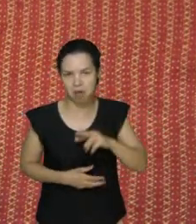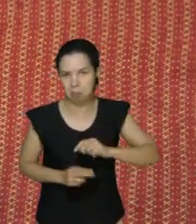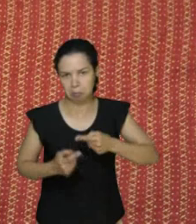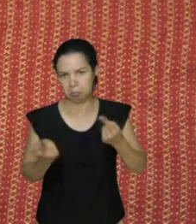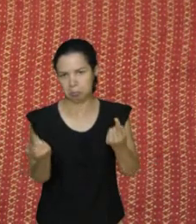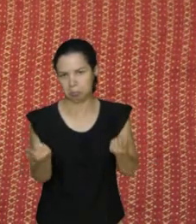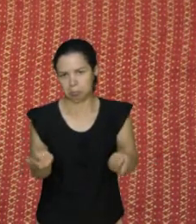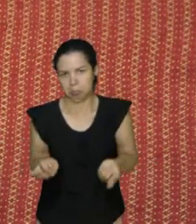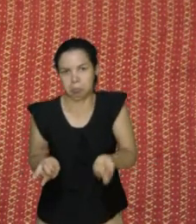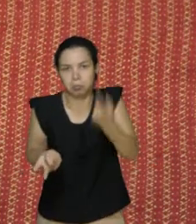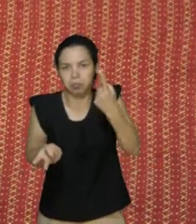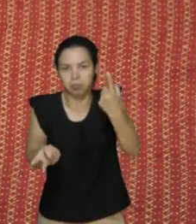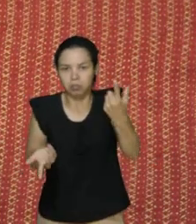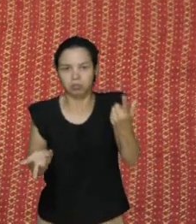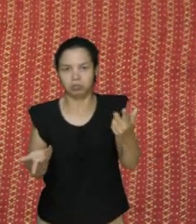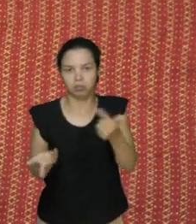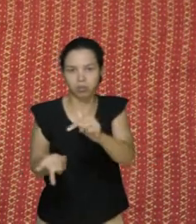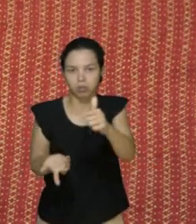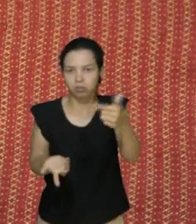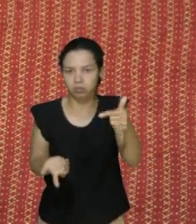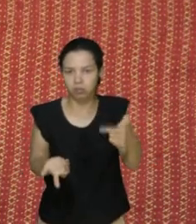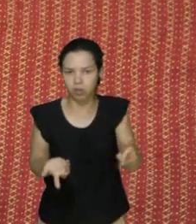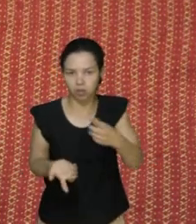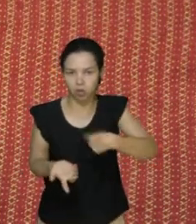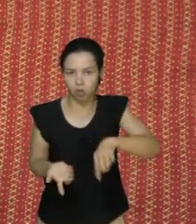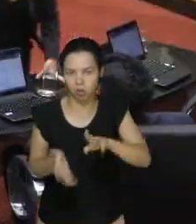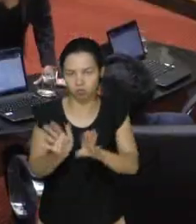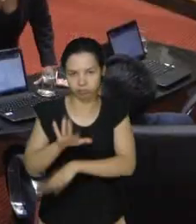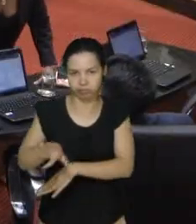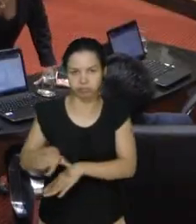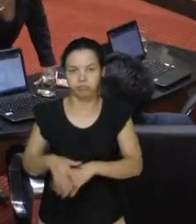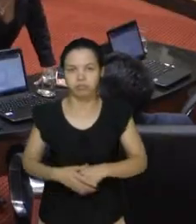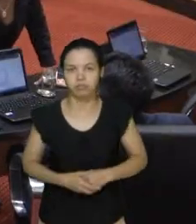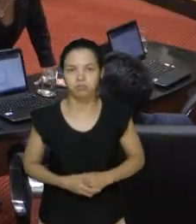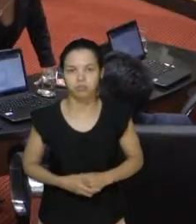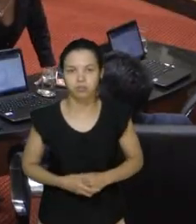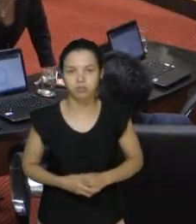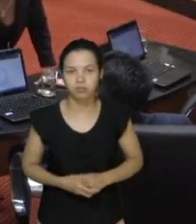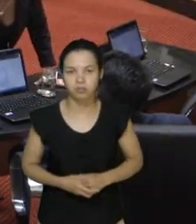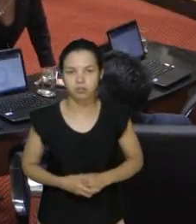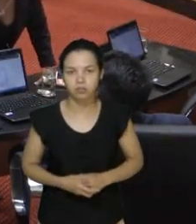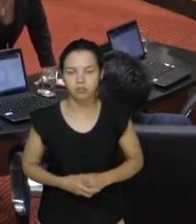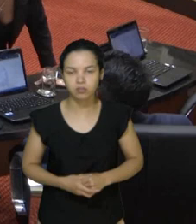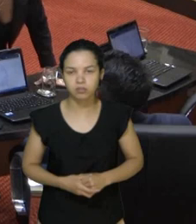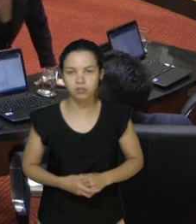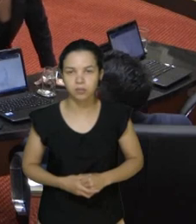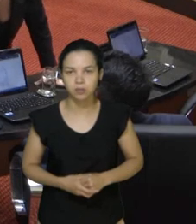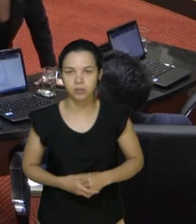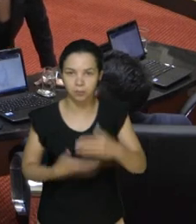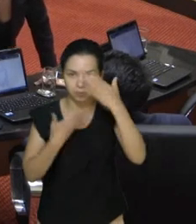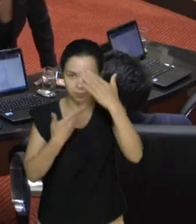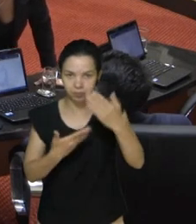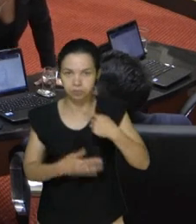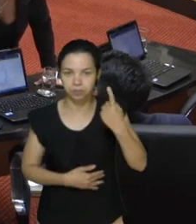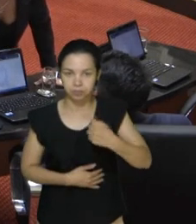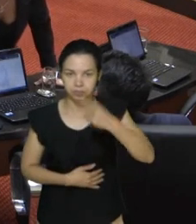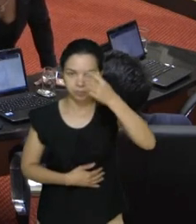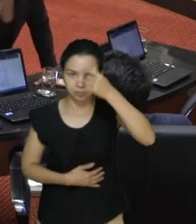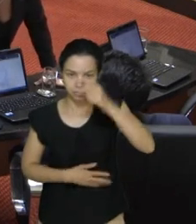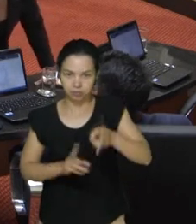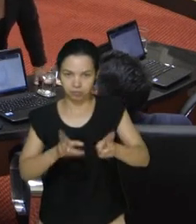gente possa não assim derrubar o veto. Obrigado. Senhor presidente. Obrigado, deputado Maurício. Ainda para discutir o